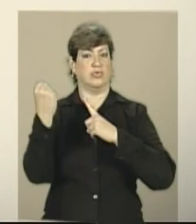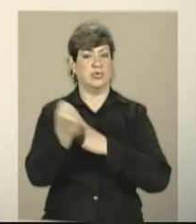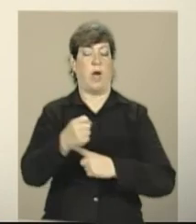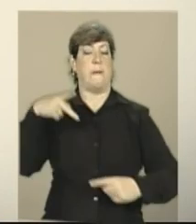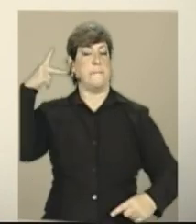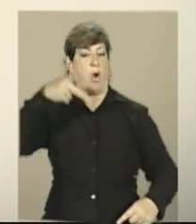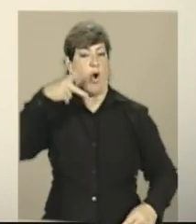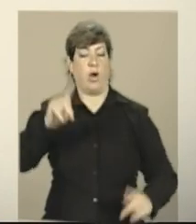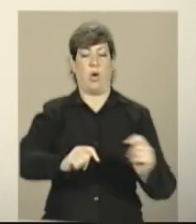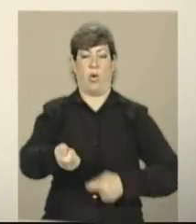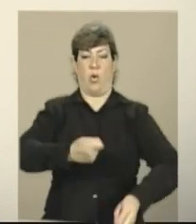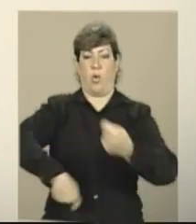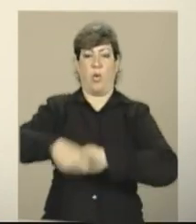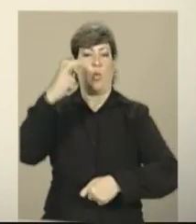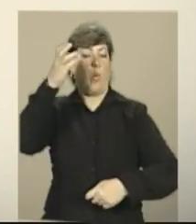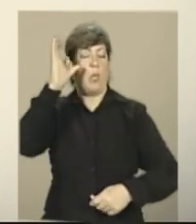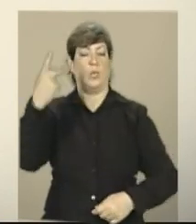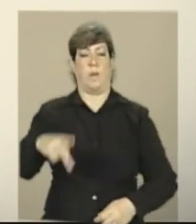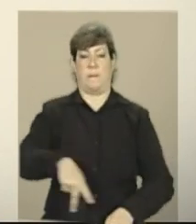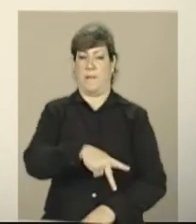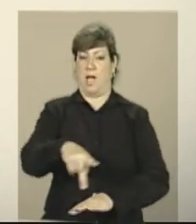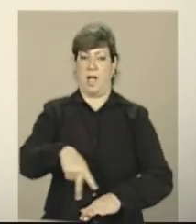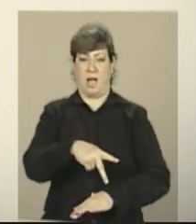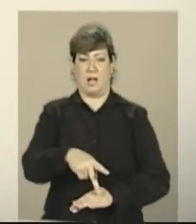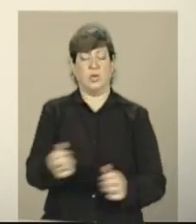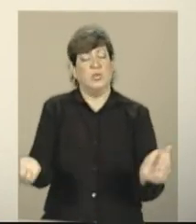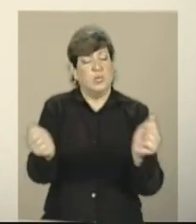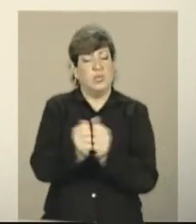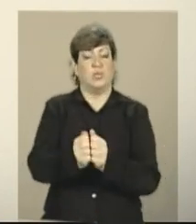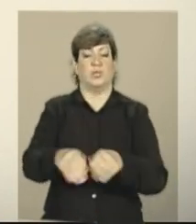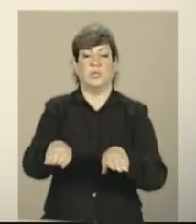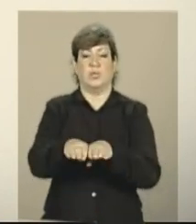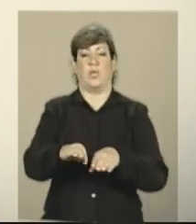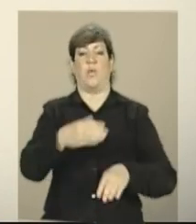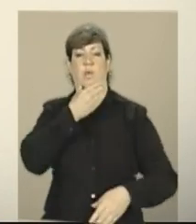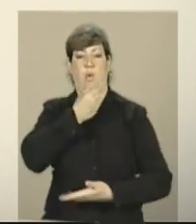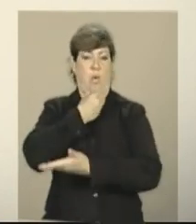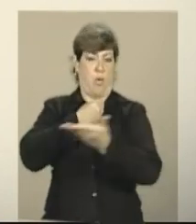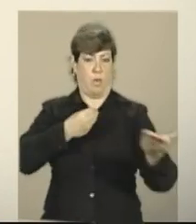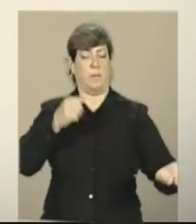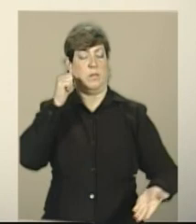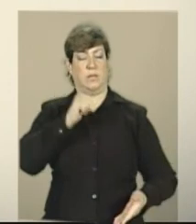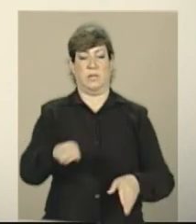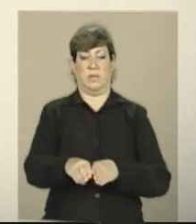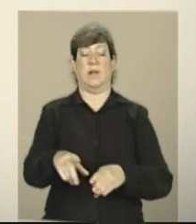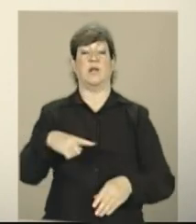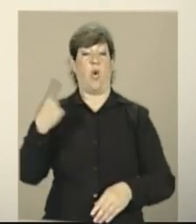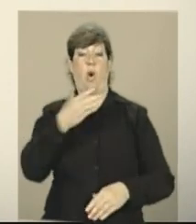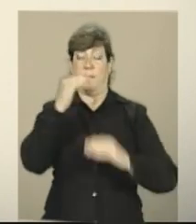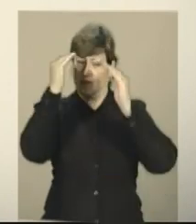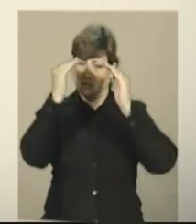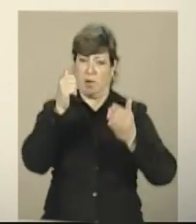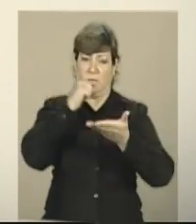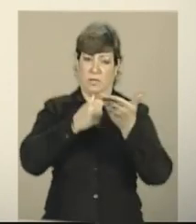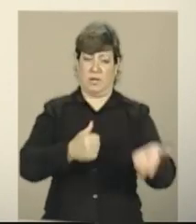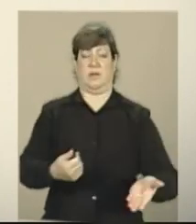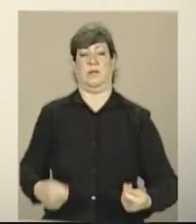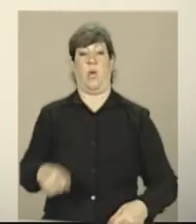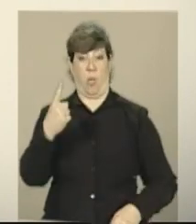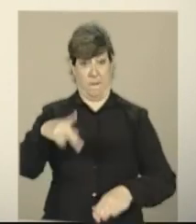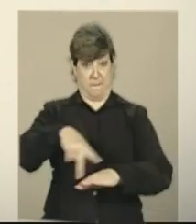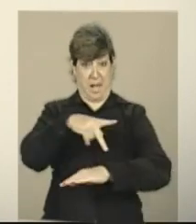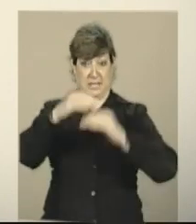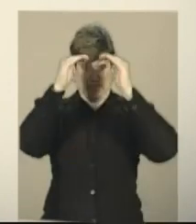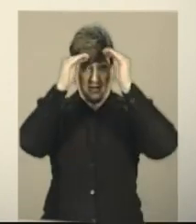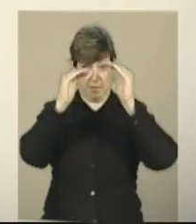política econômica e cultural do país ao lado dos homens tendo o respeito dos olhos um país